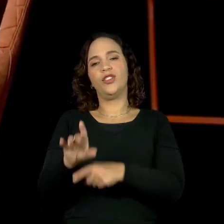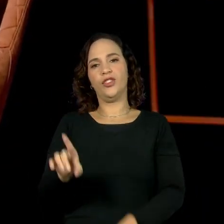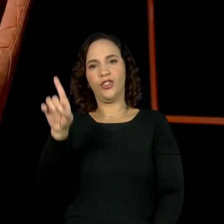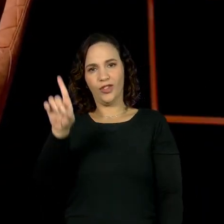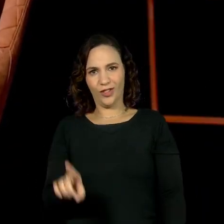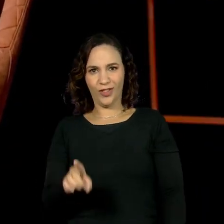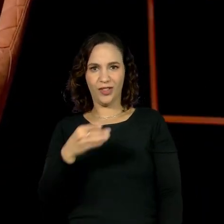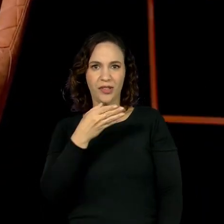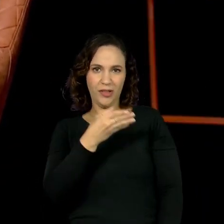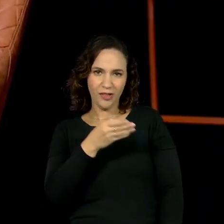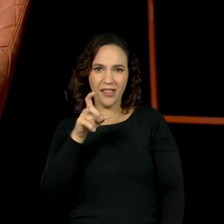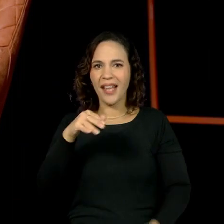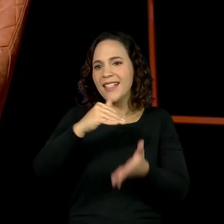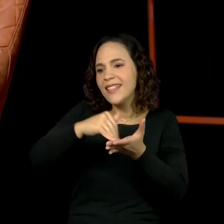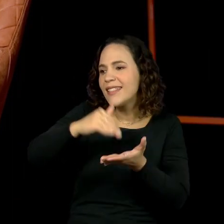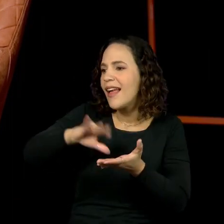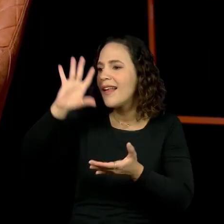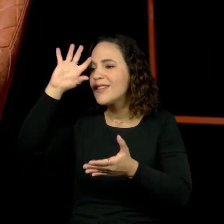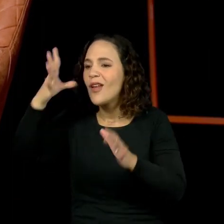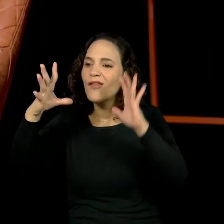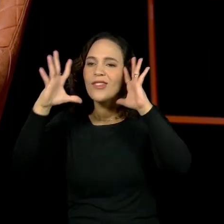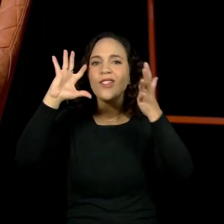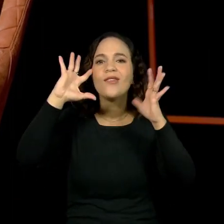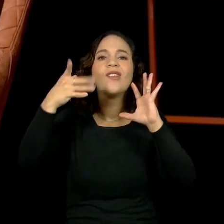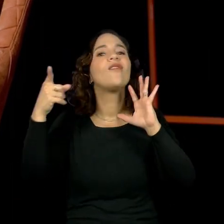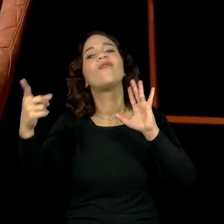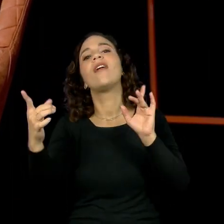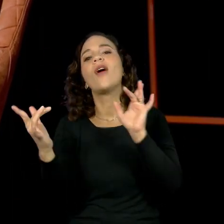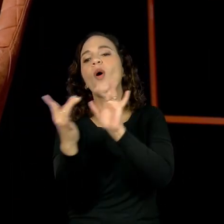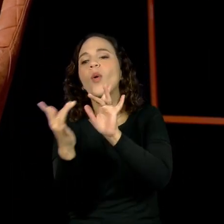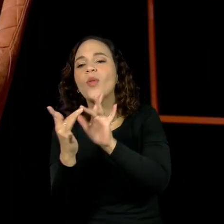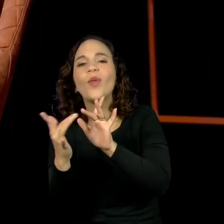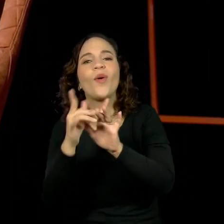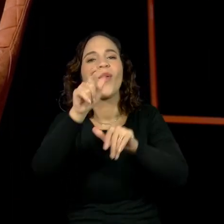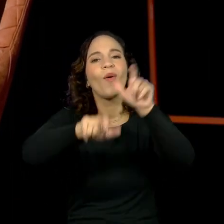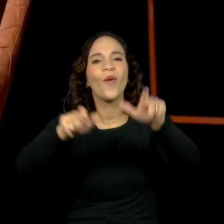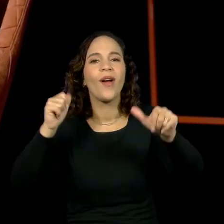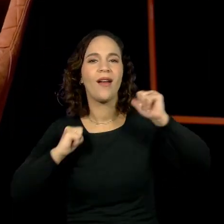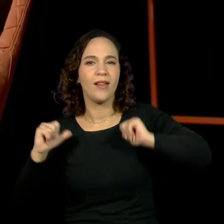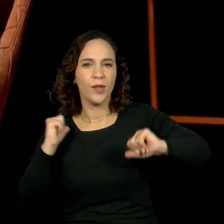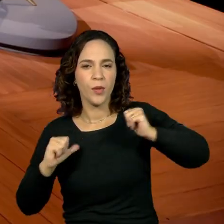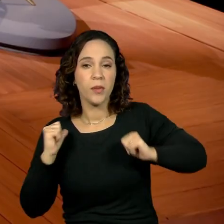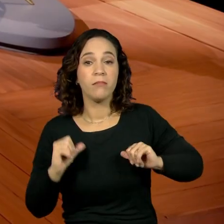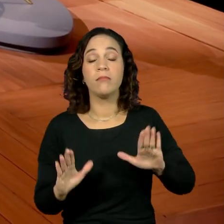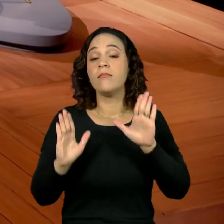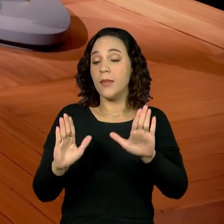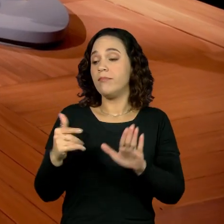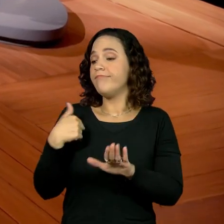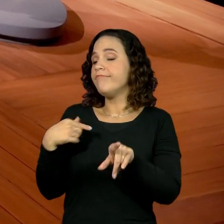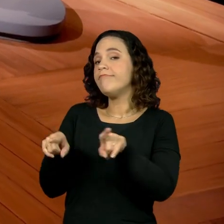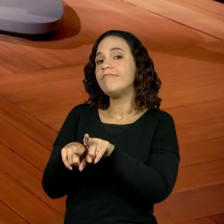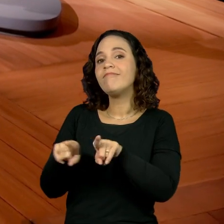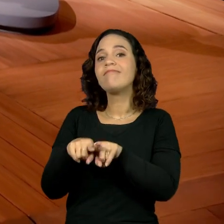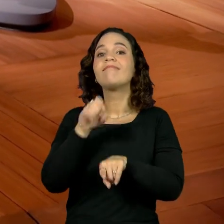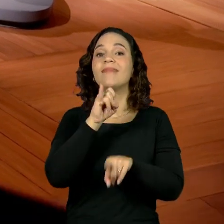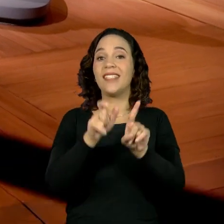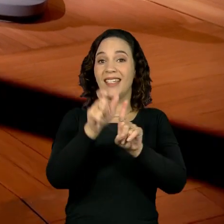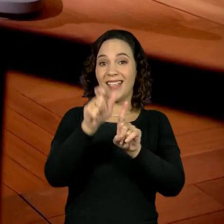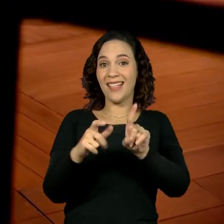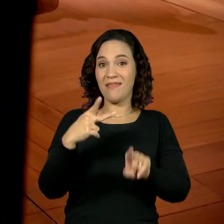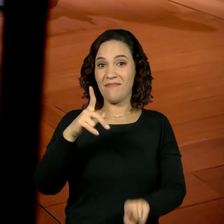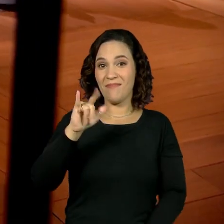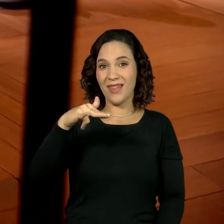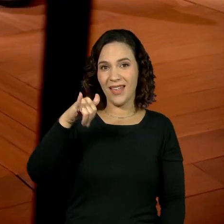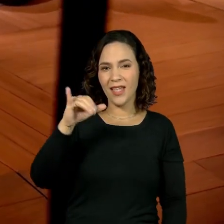que é o secretário, porque resolve contato com o elenco, essa coisa toda, mas eu também, quando ele viajava, ele